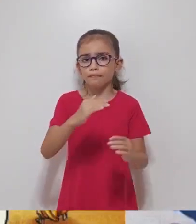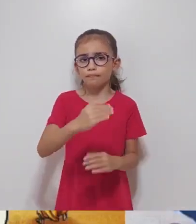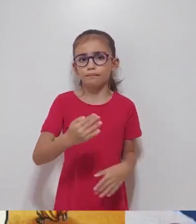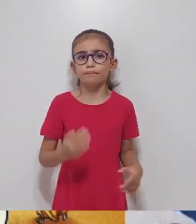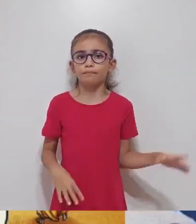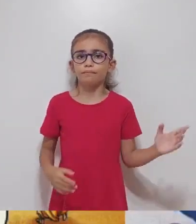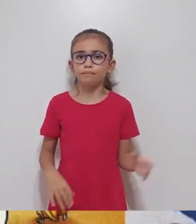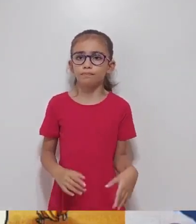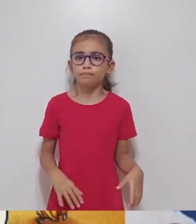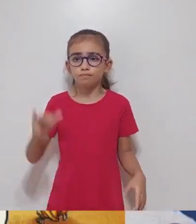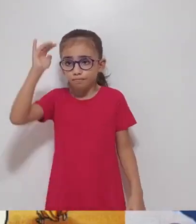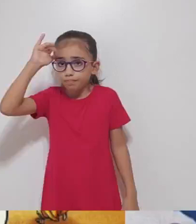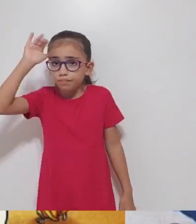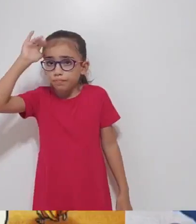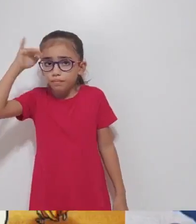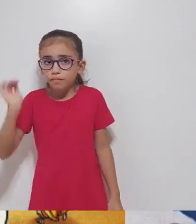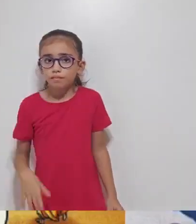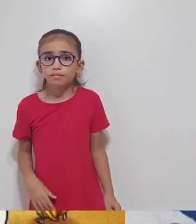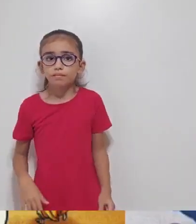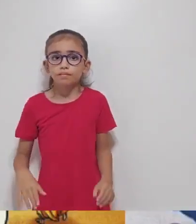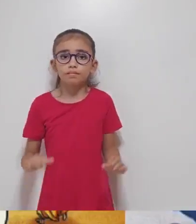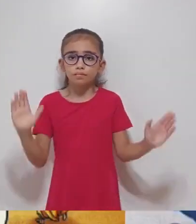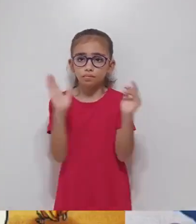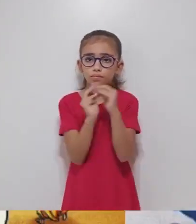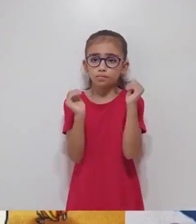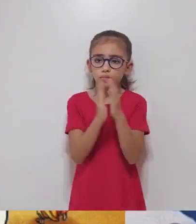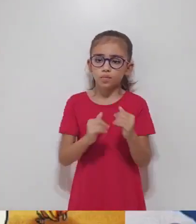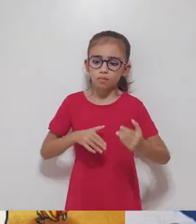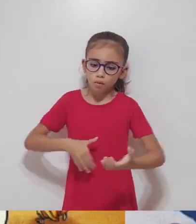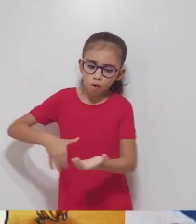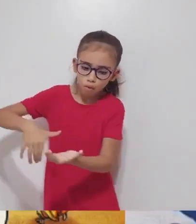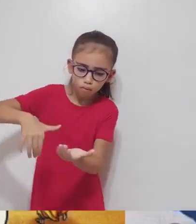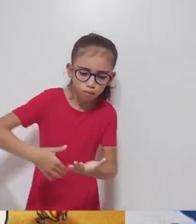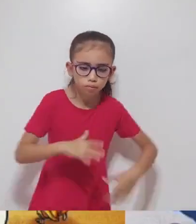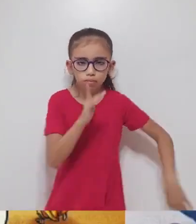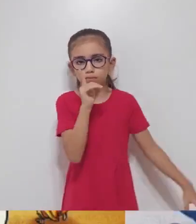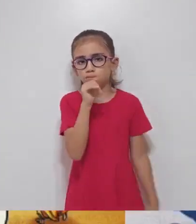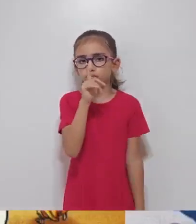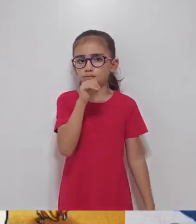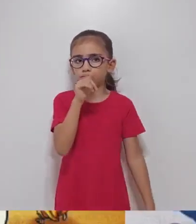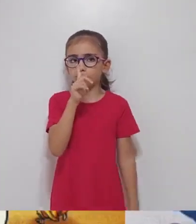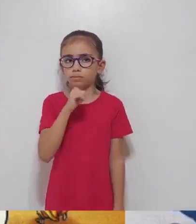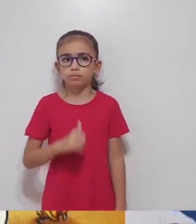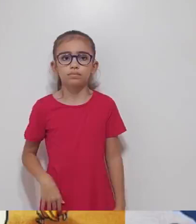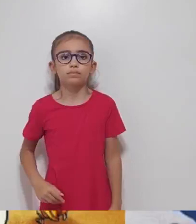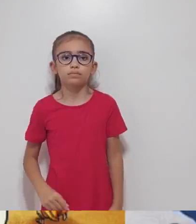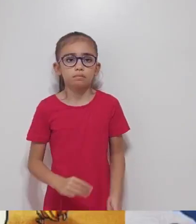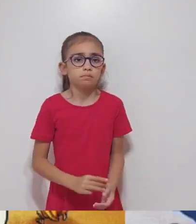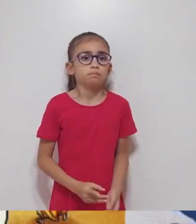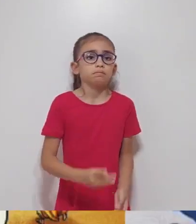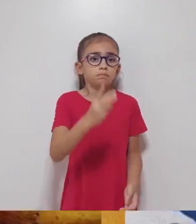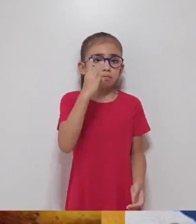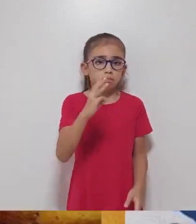sacrifício sobre a lenha. Pediu para que derramassem água sobre o altar.